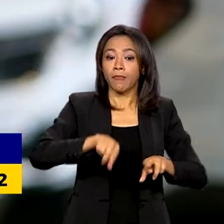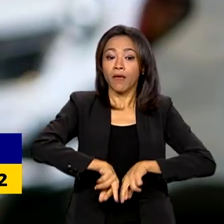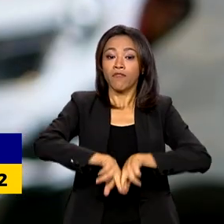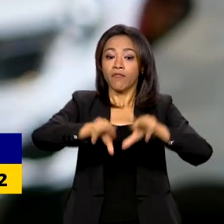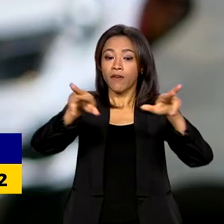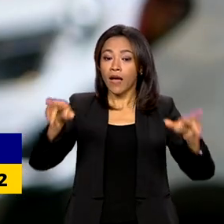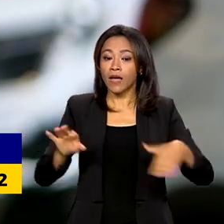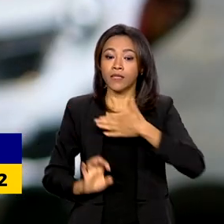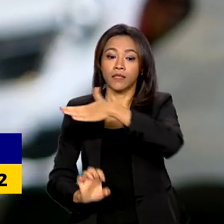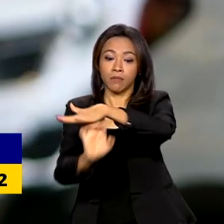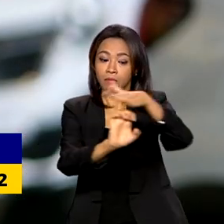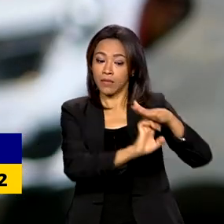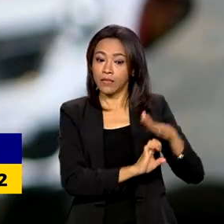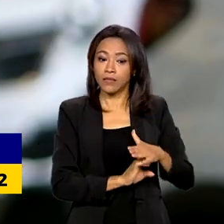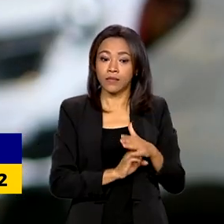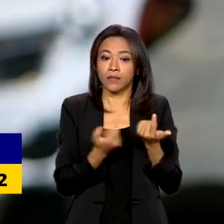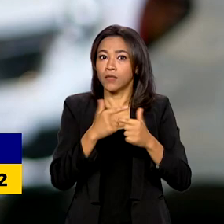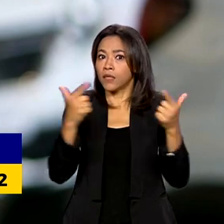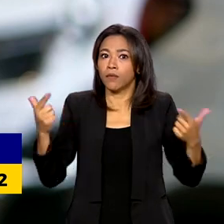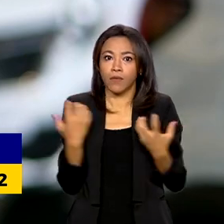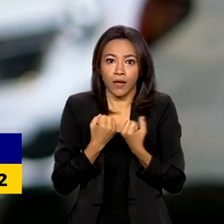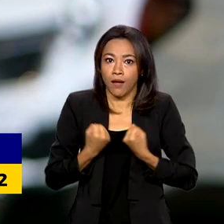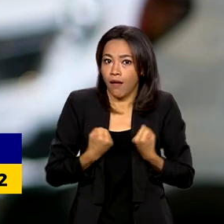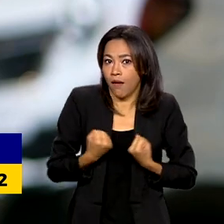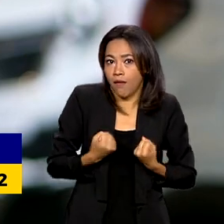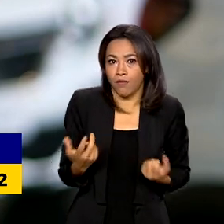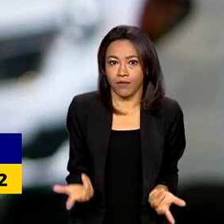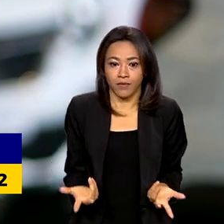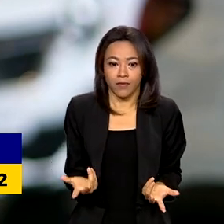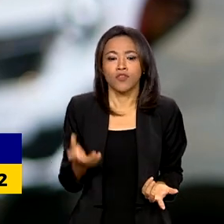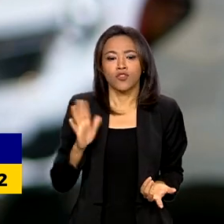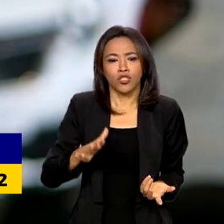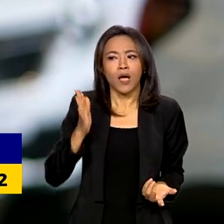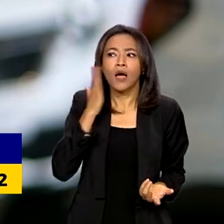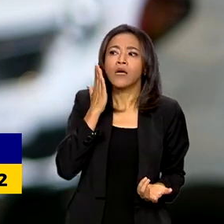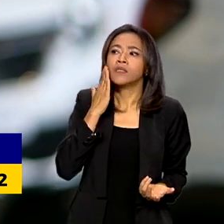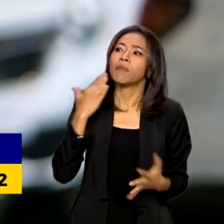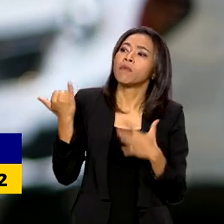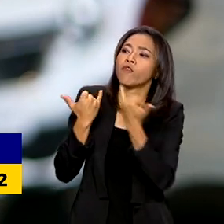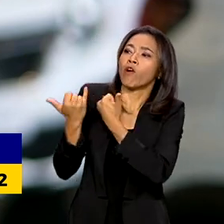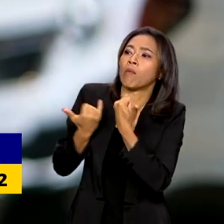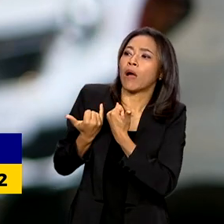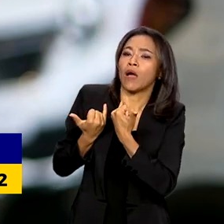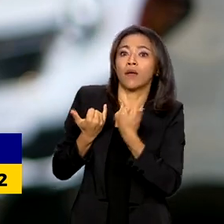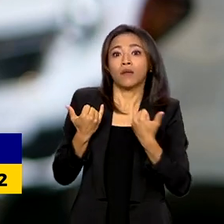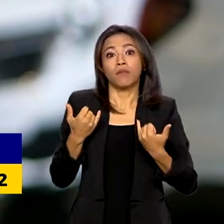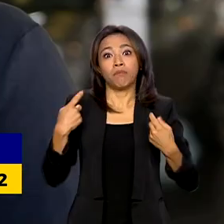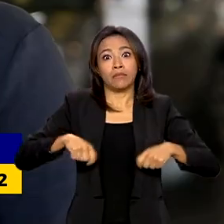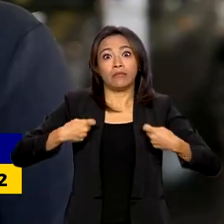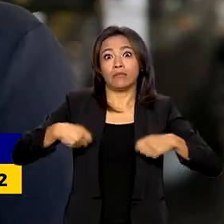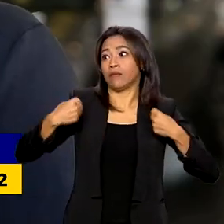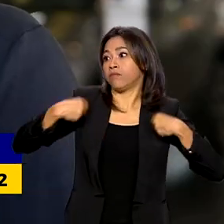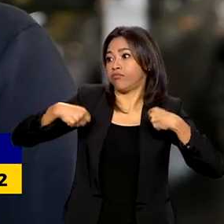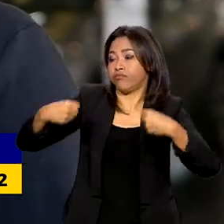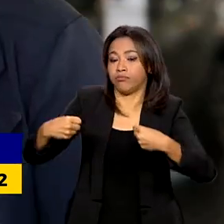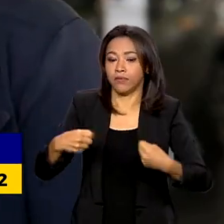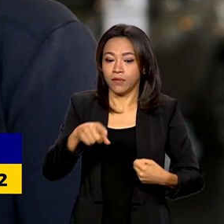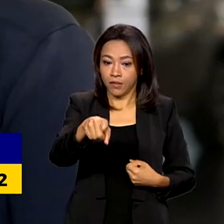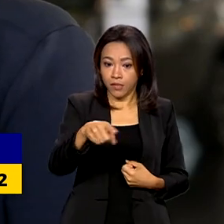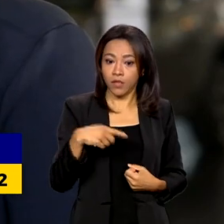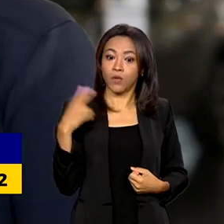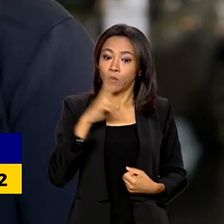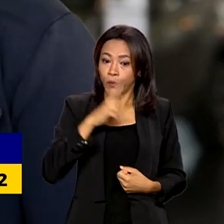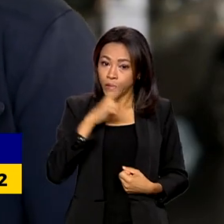têm mais os carros. Que eu já me informei e que o pessoal tem que dar uma corridinha. Tem uma certa urgência, a